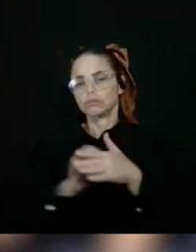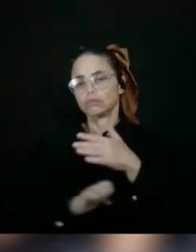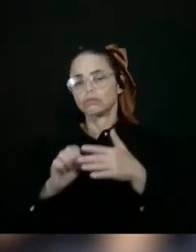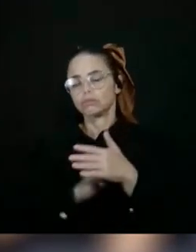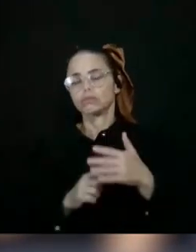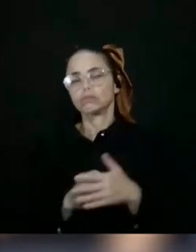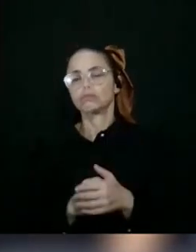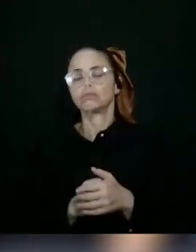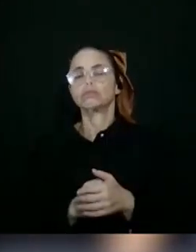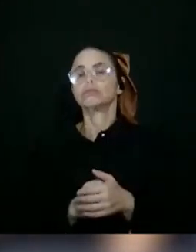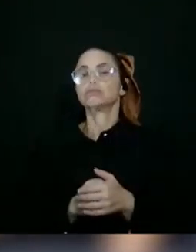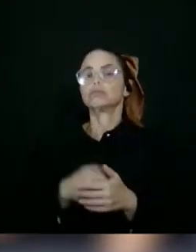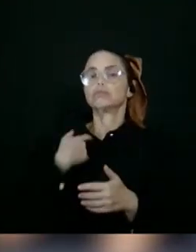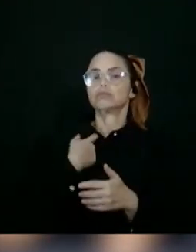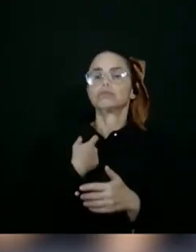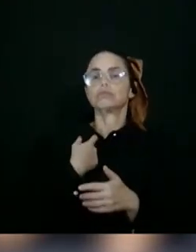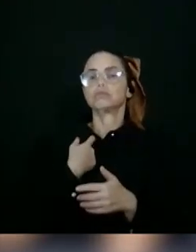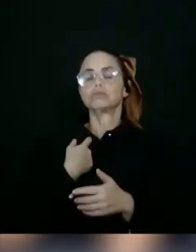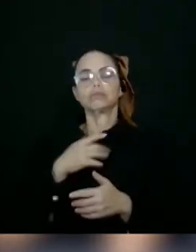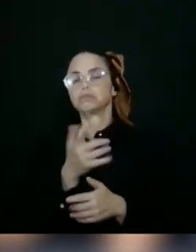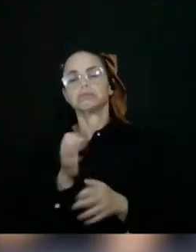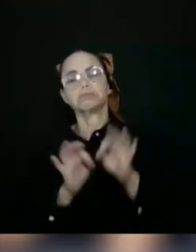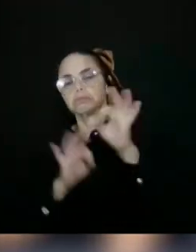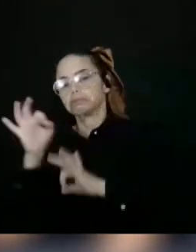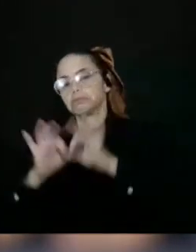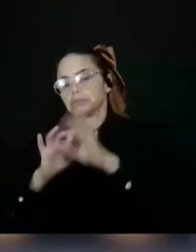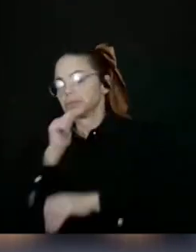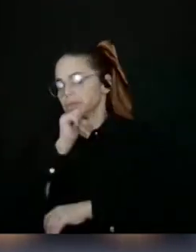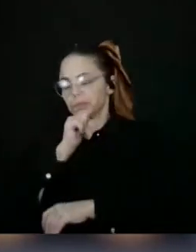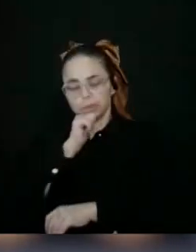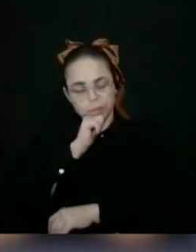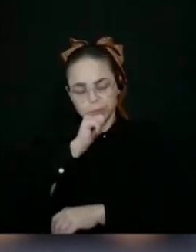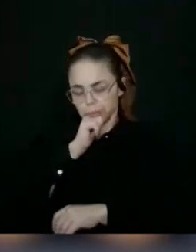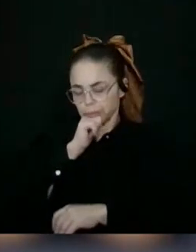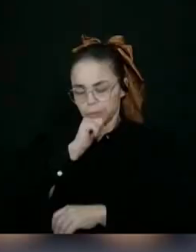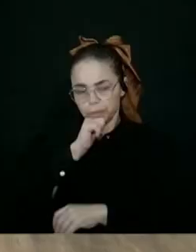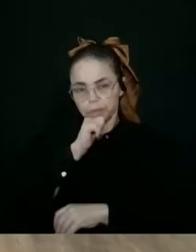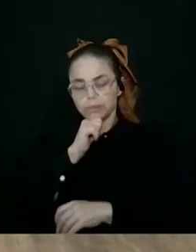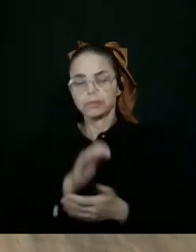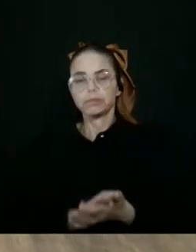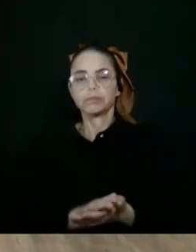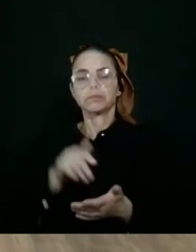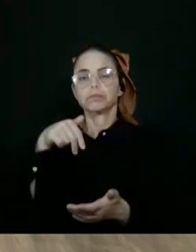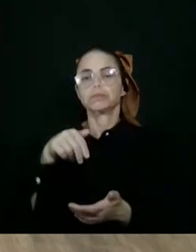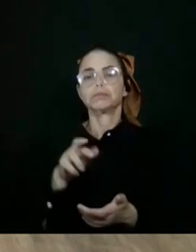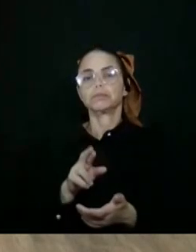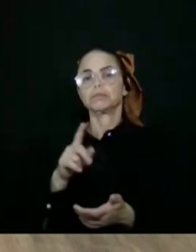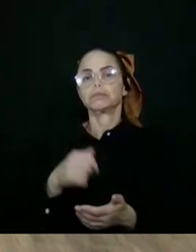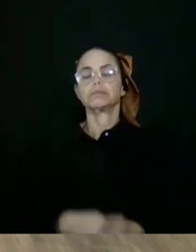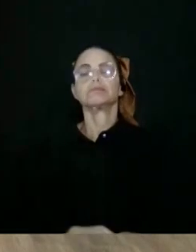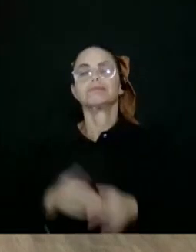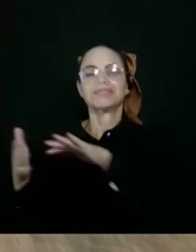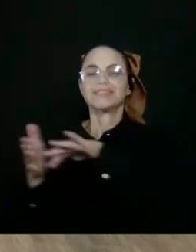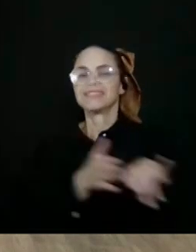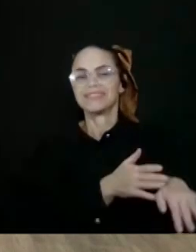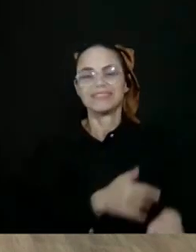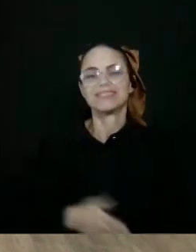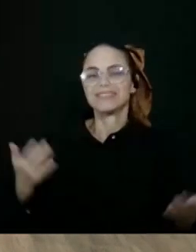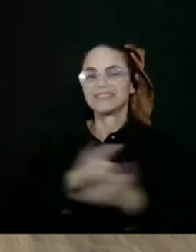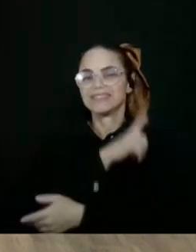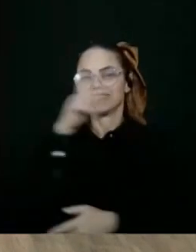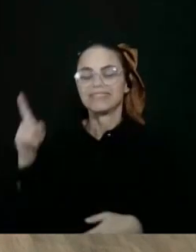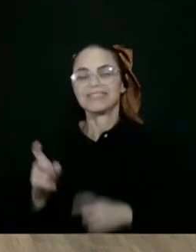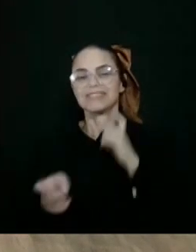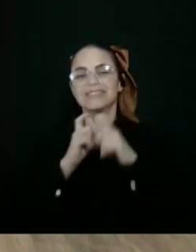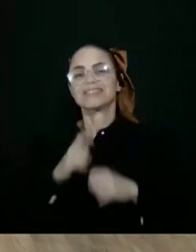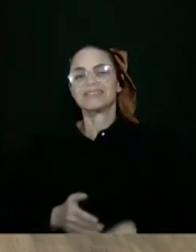as empresas médias, não estão preparadas ainda, tá, para esse contexto da NR1. E hoje é dia de reunião ordinária aqui